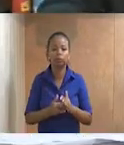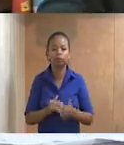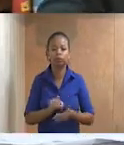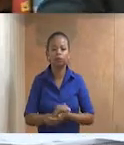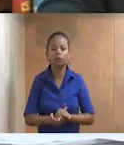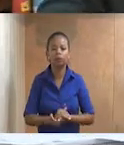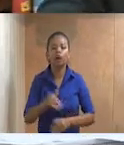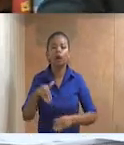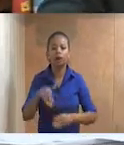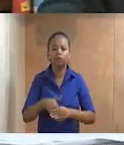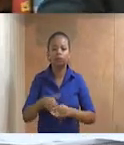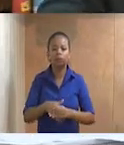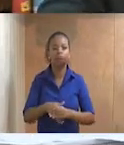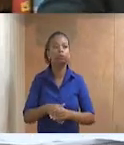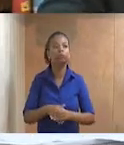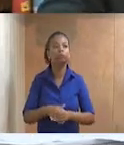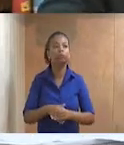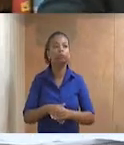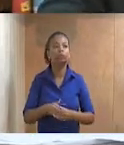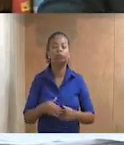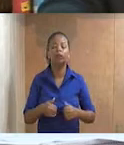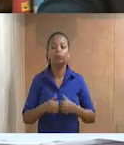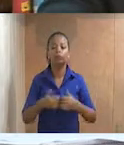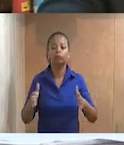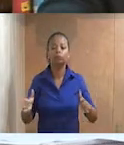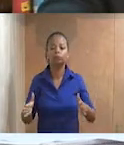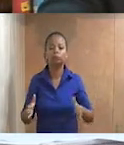que a votação está aberta.